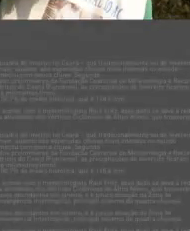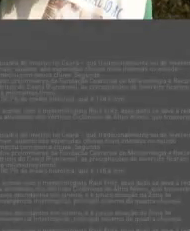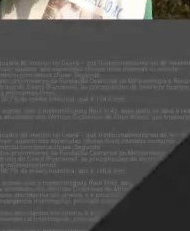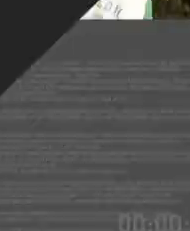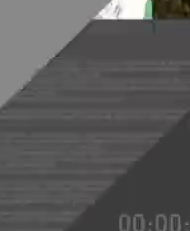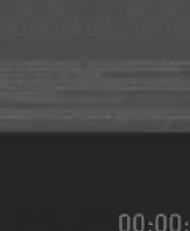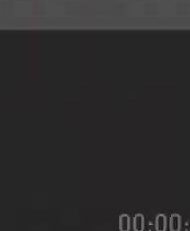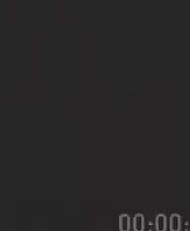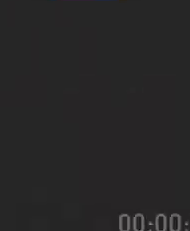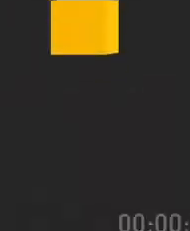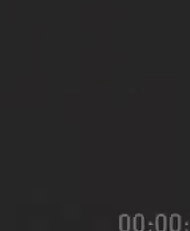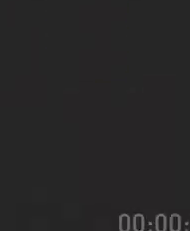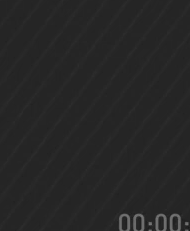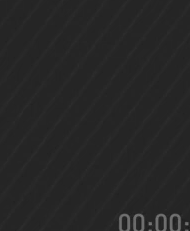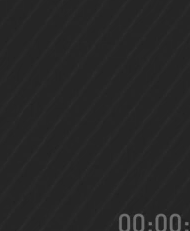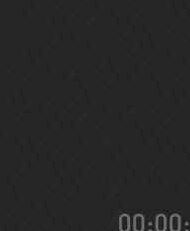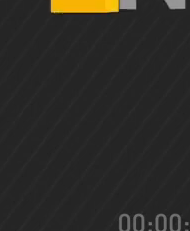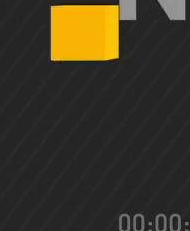ae